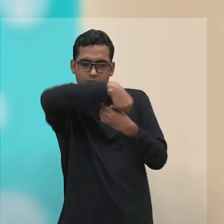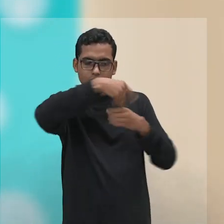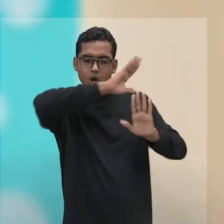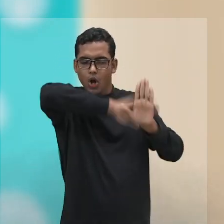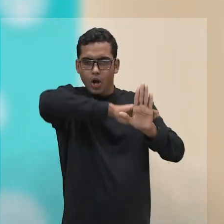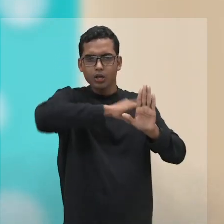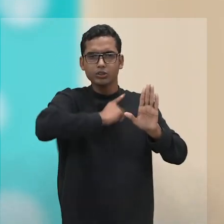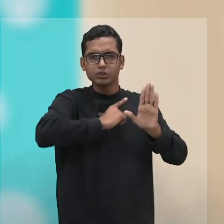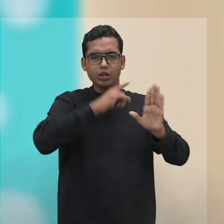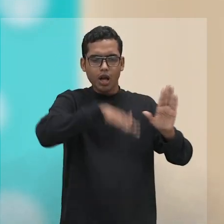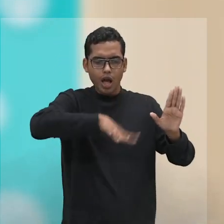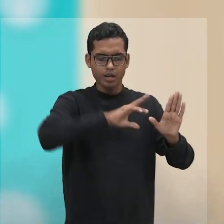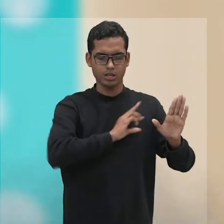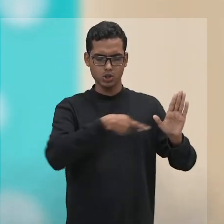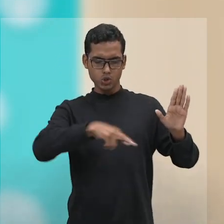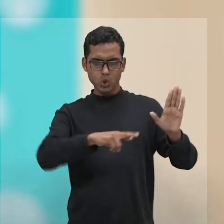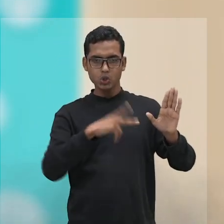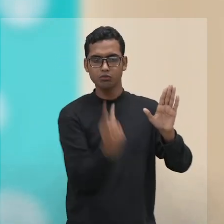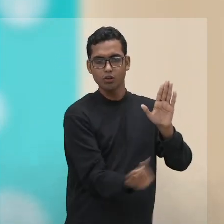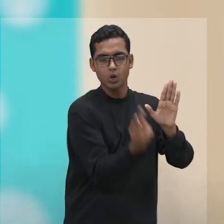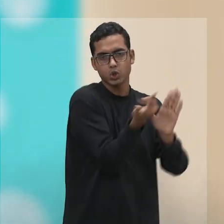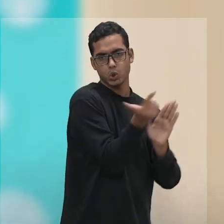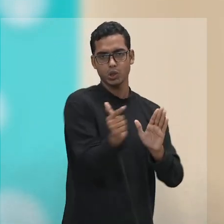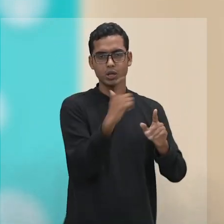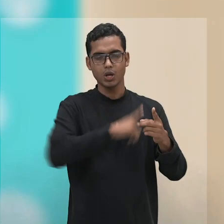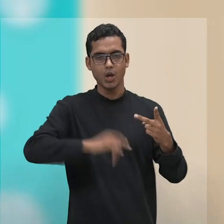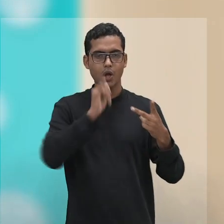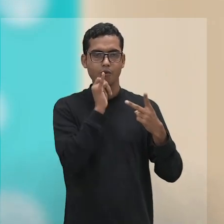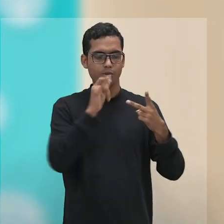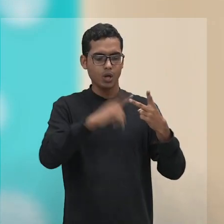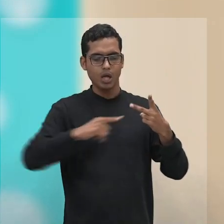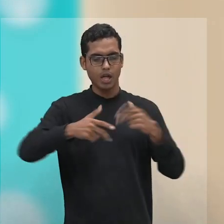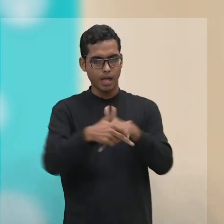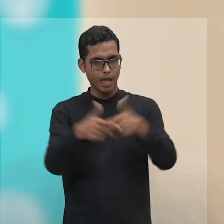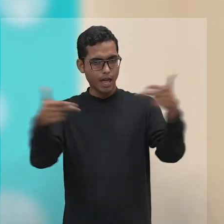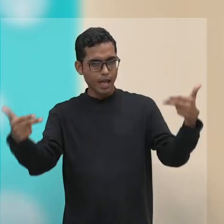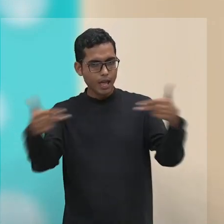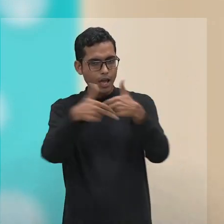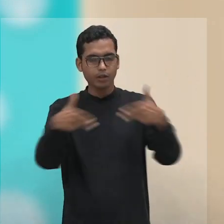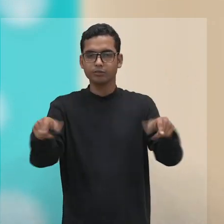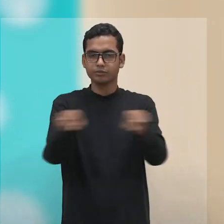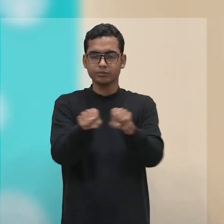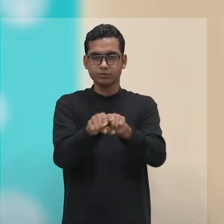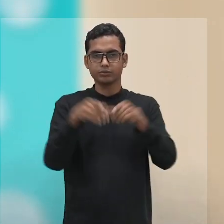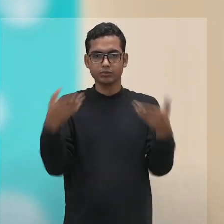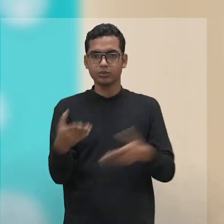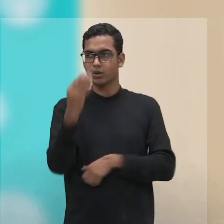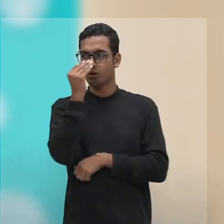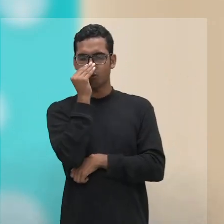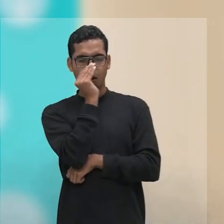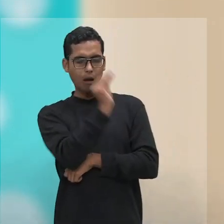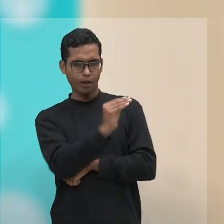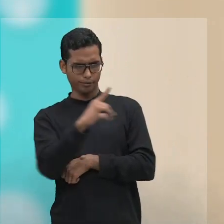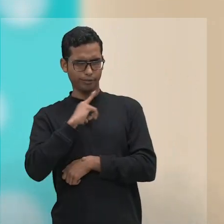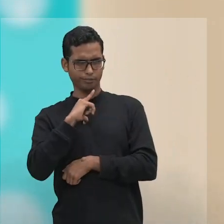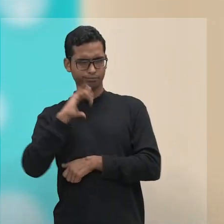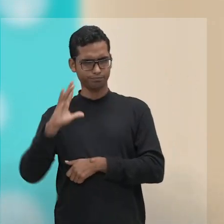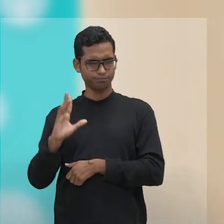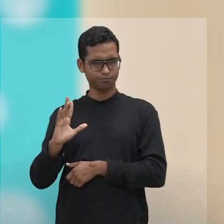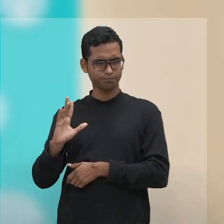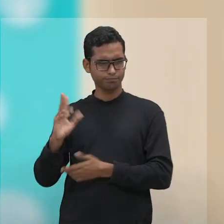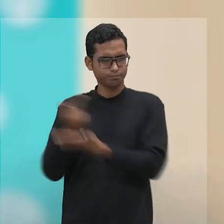que não foi valorizado, ou então até mesmo uma questão da etnia, essa negligência que acontece, ela vai